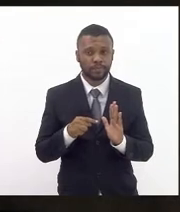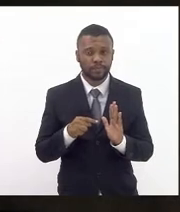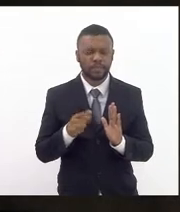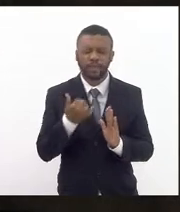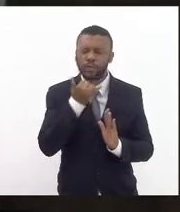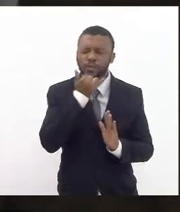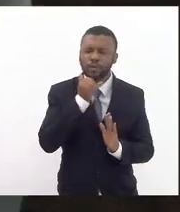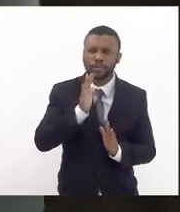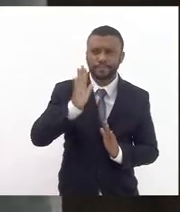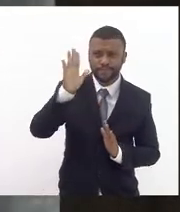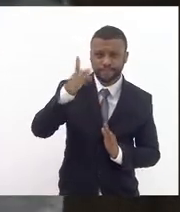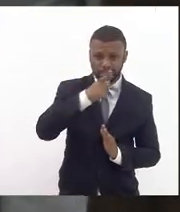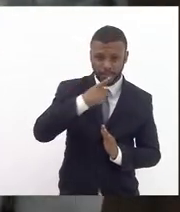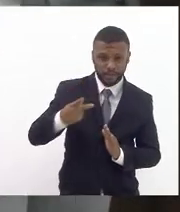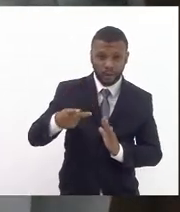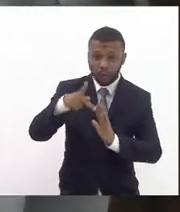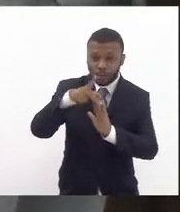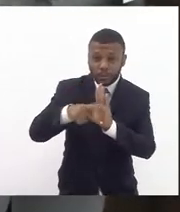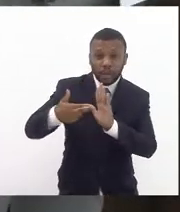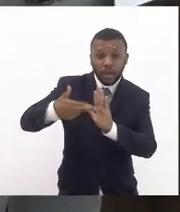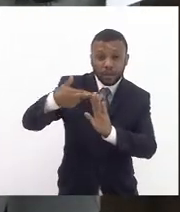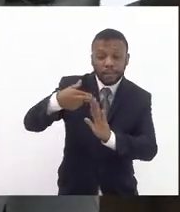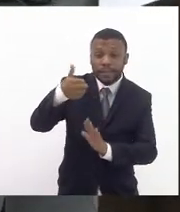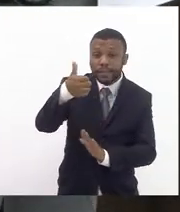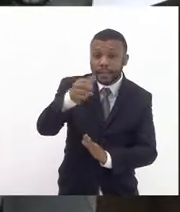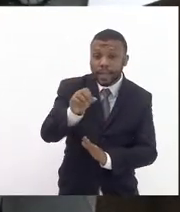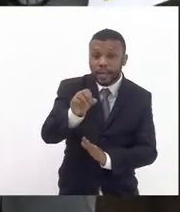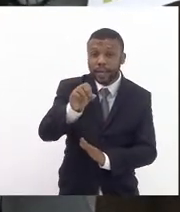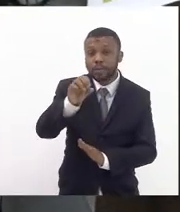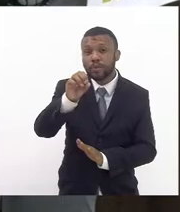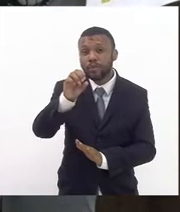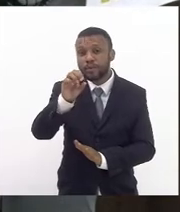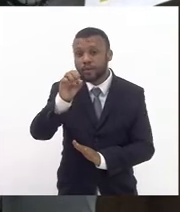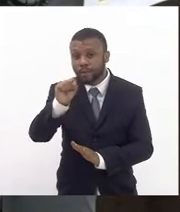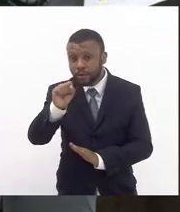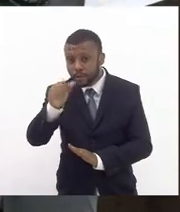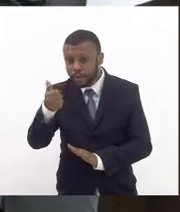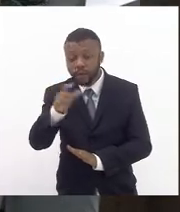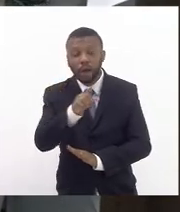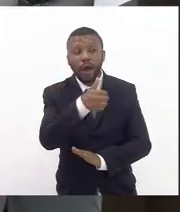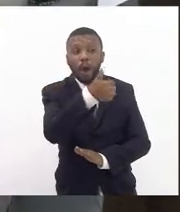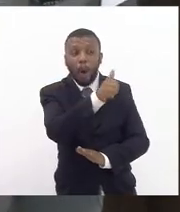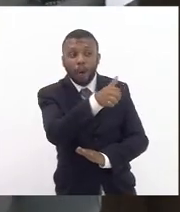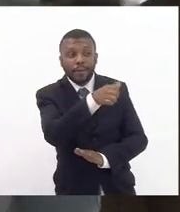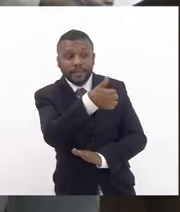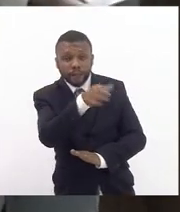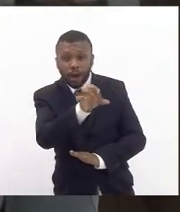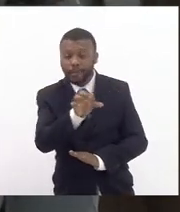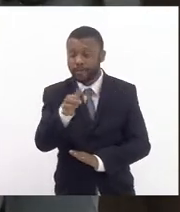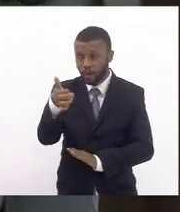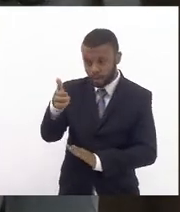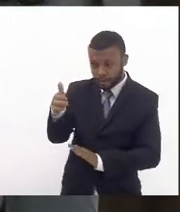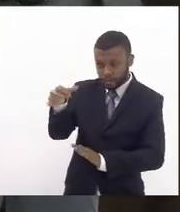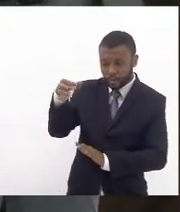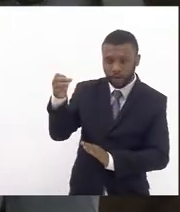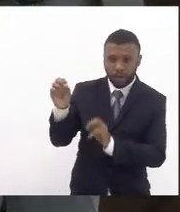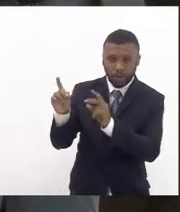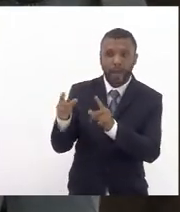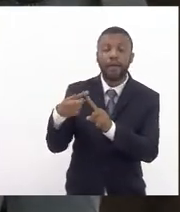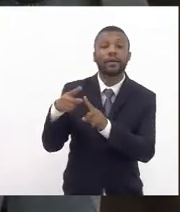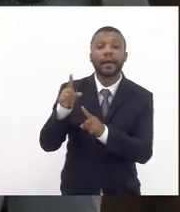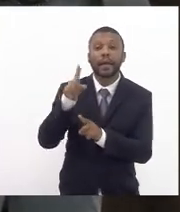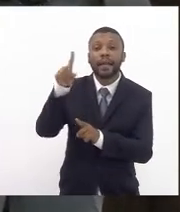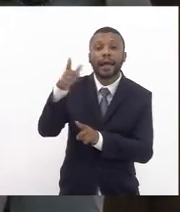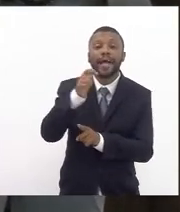Senhor presidente, é o projeto de resolução 1081 ou é o projeto 1119? Trata-se, é porque ali não